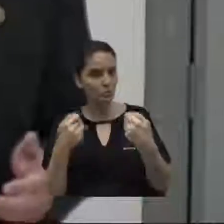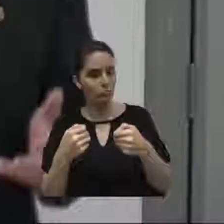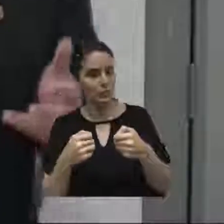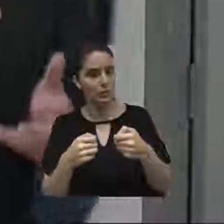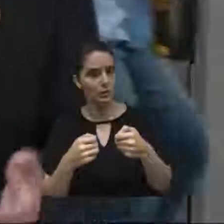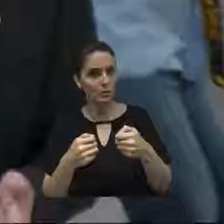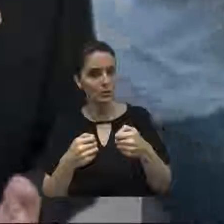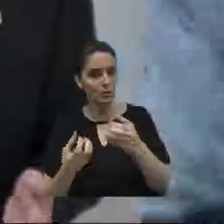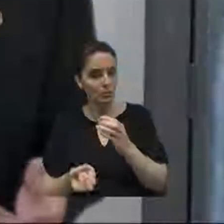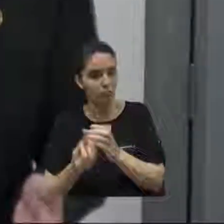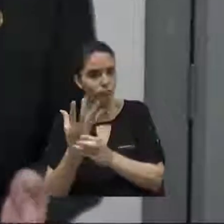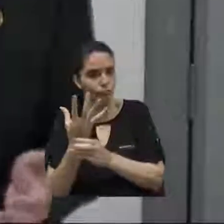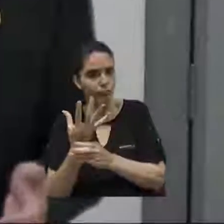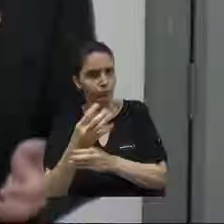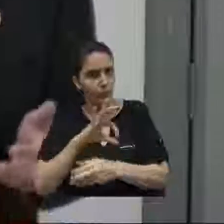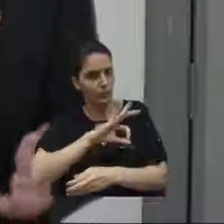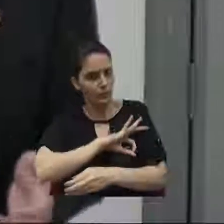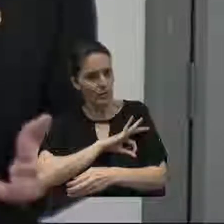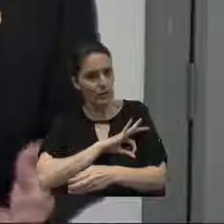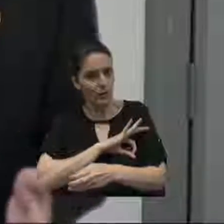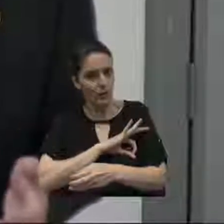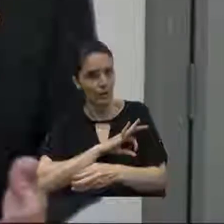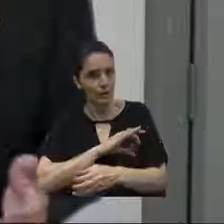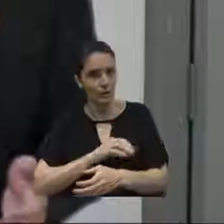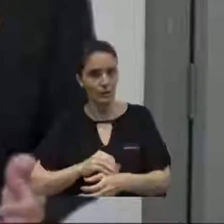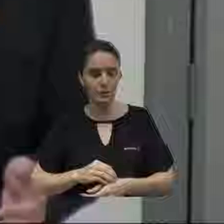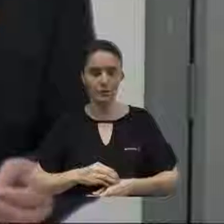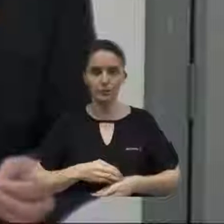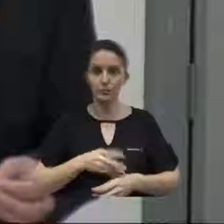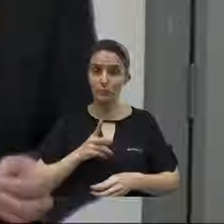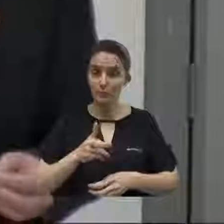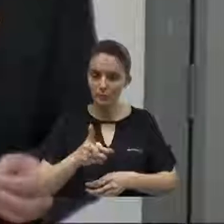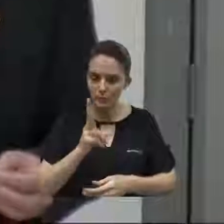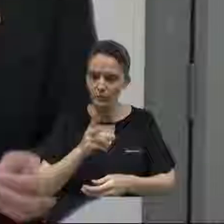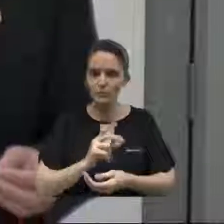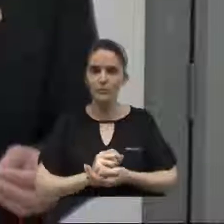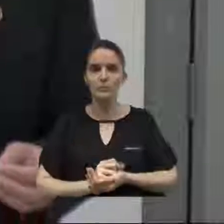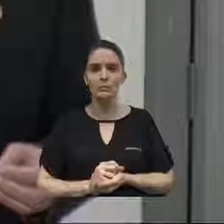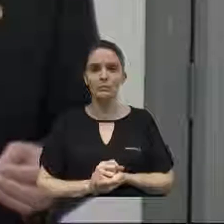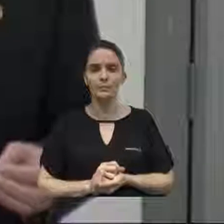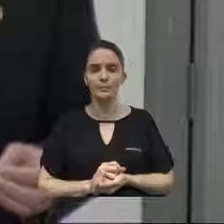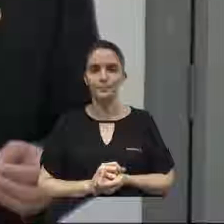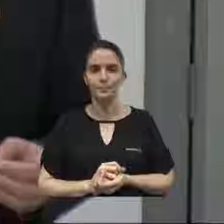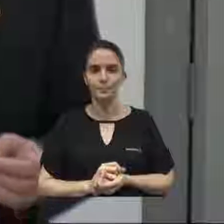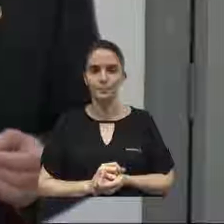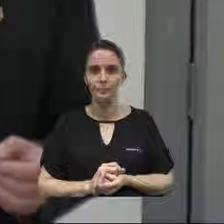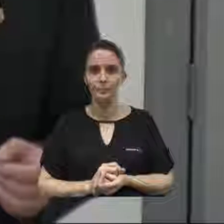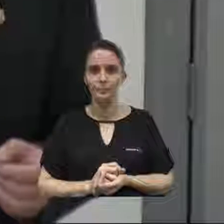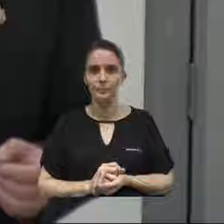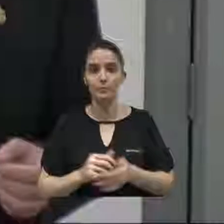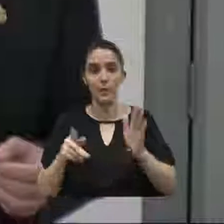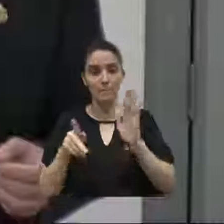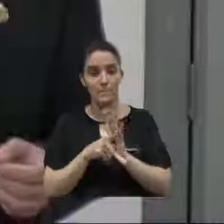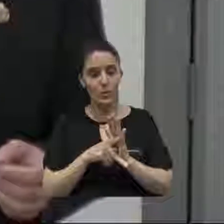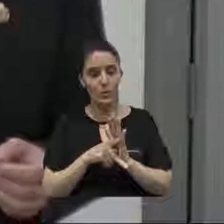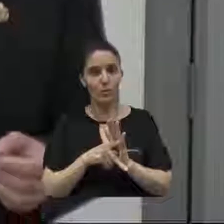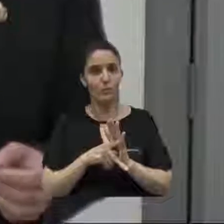uma guarda efetiva, né, uma guarda civil, de uma guarda do